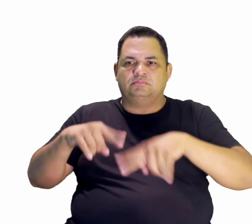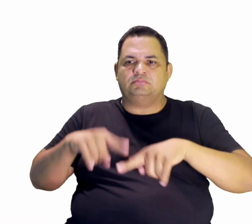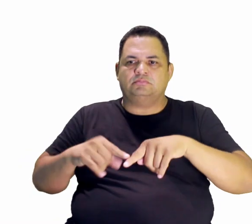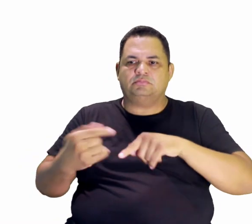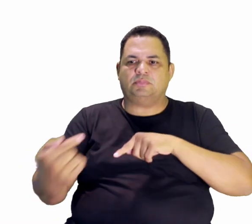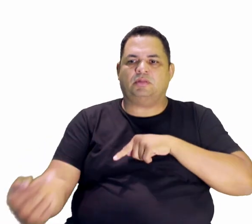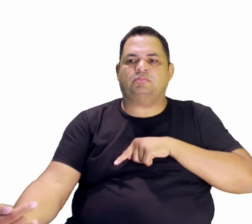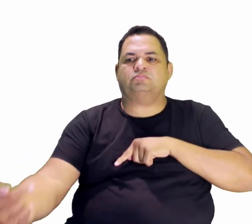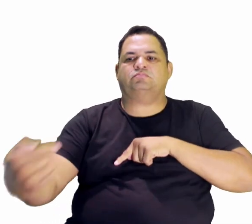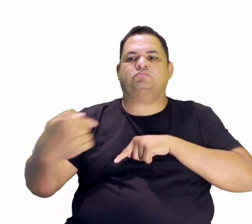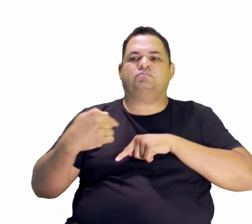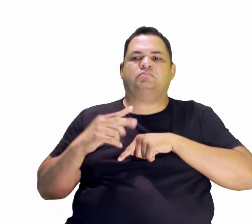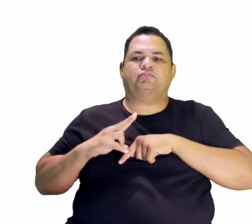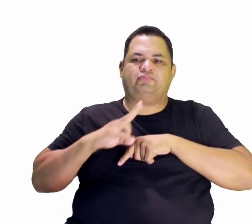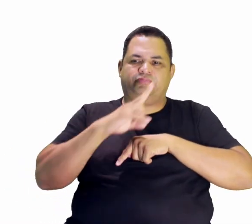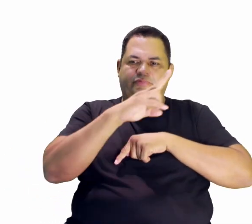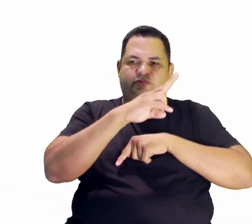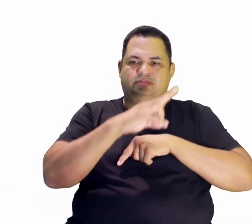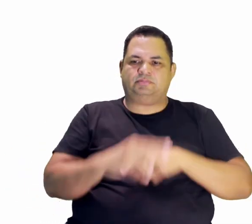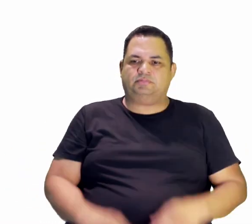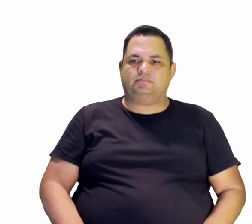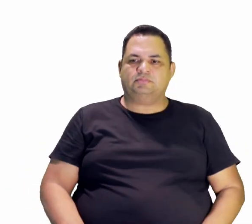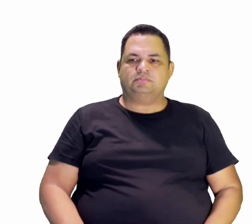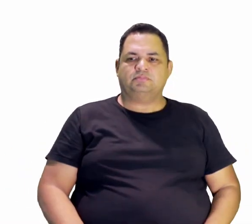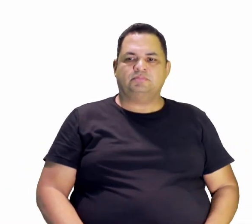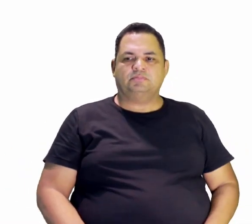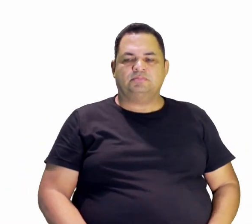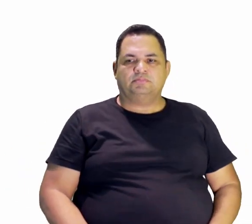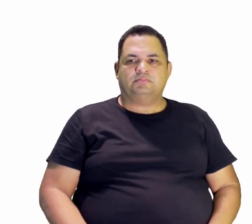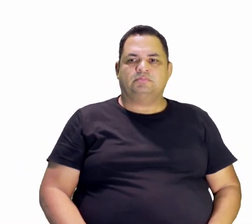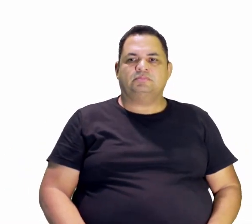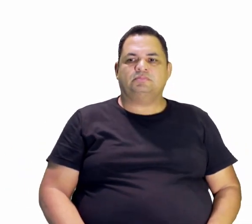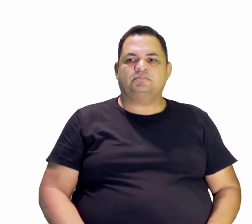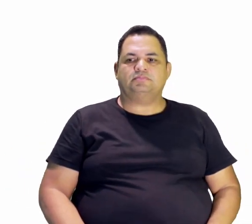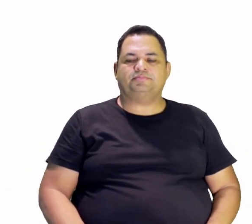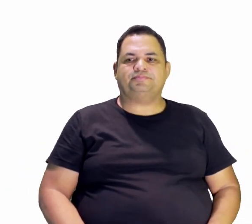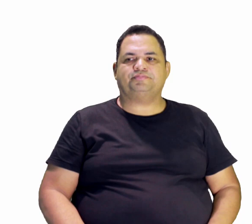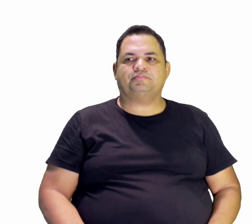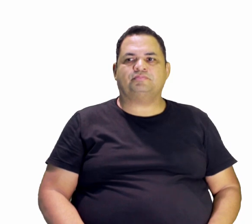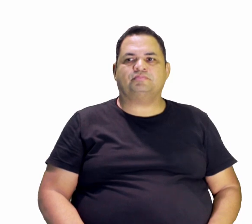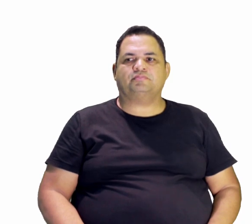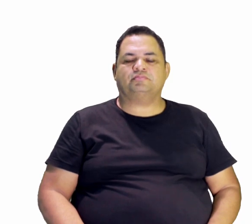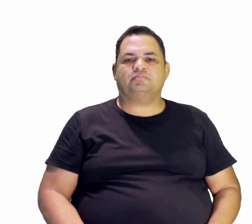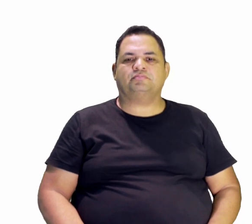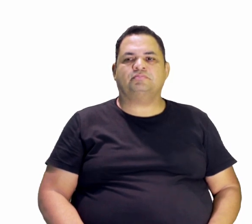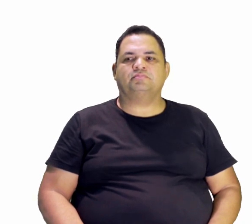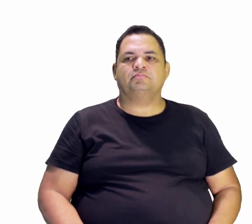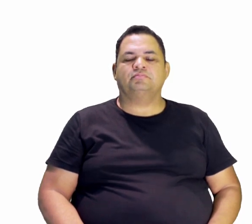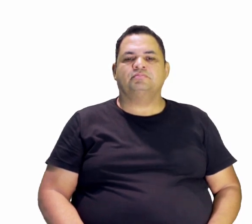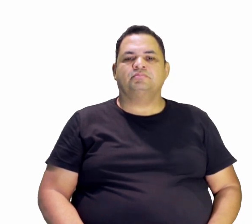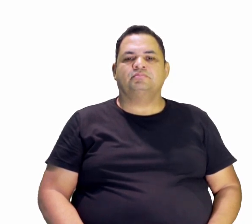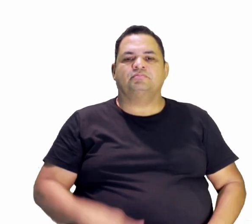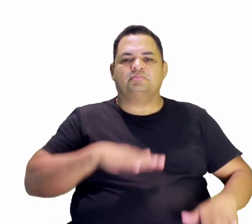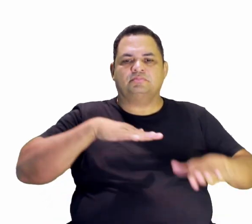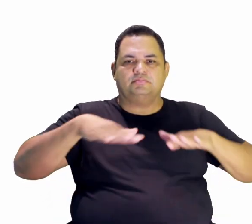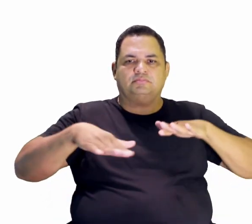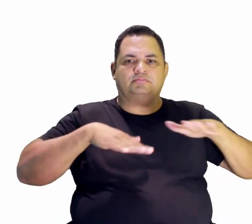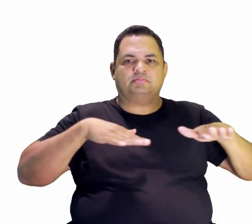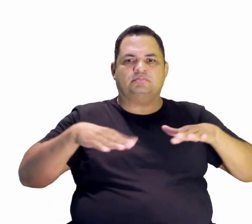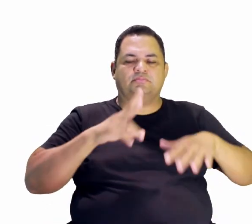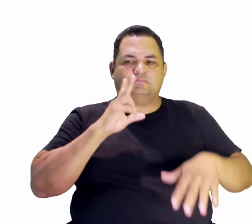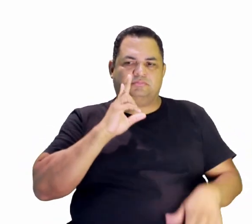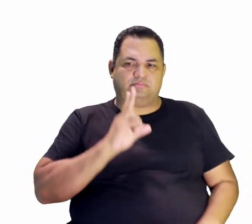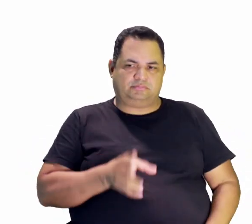atrito já está para o outro lado. Opa, está aqui, está certo. Está empurrando, né? Esse movimento aqui é o